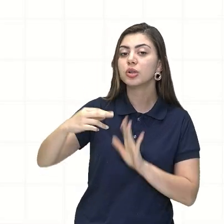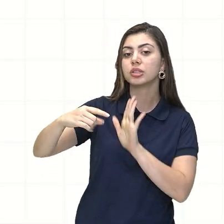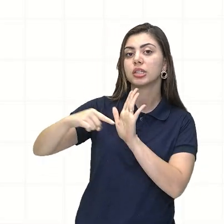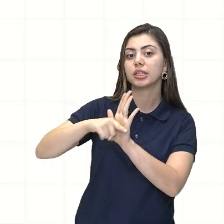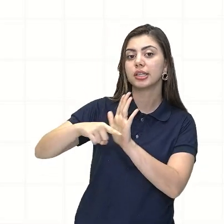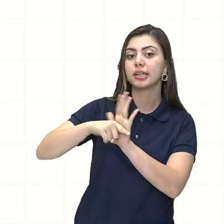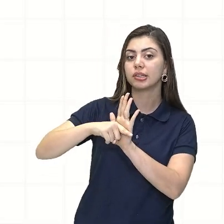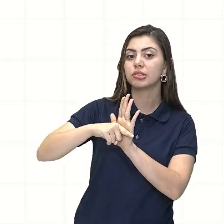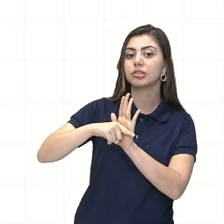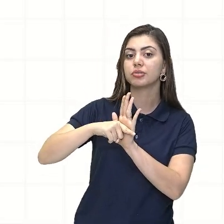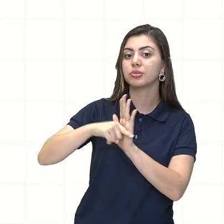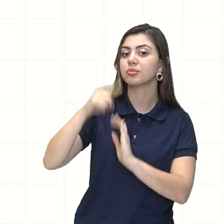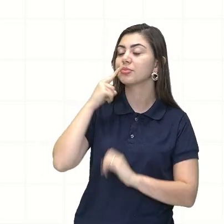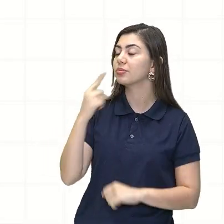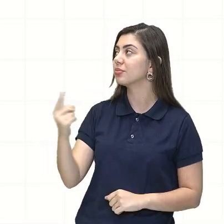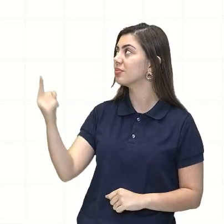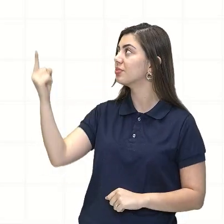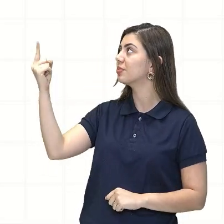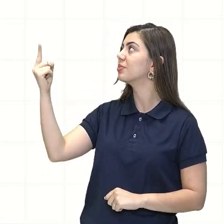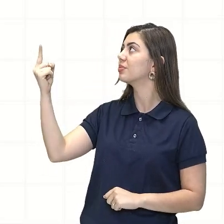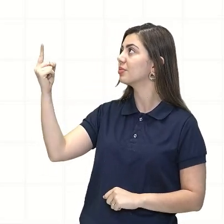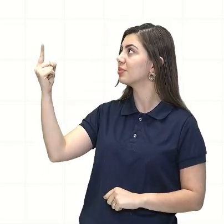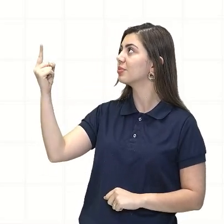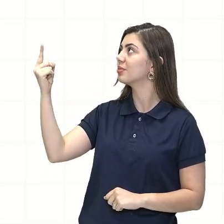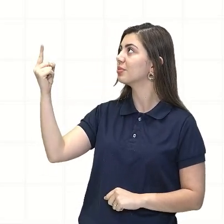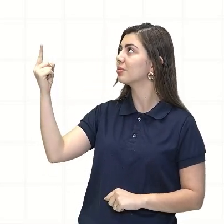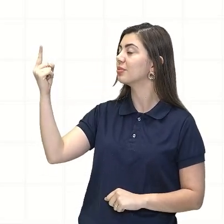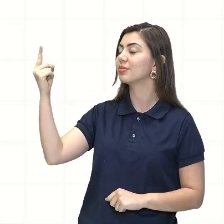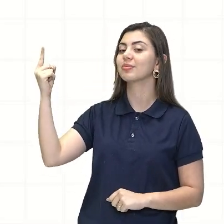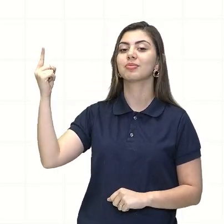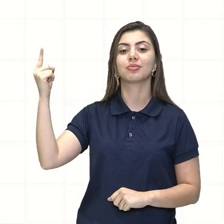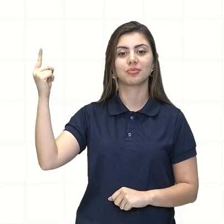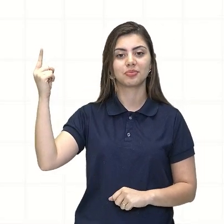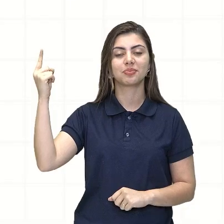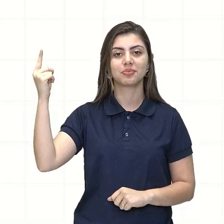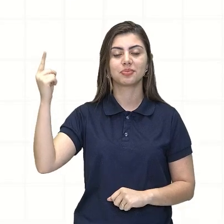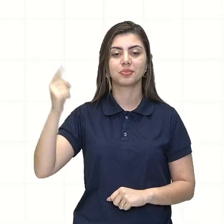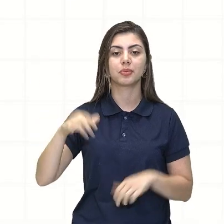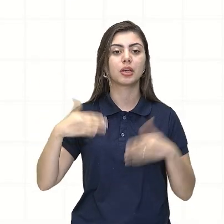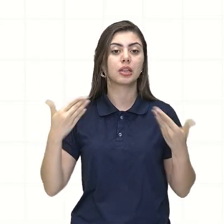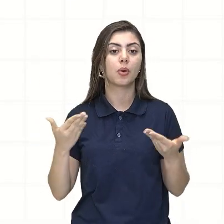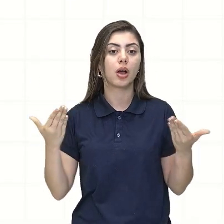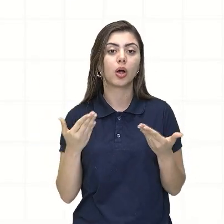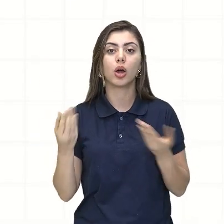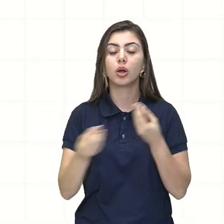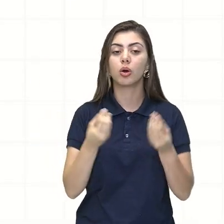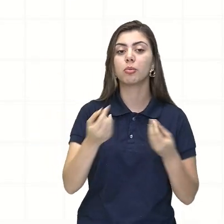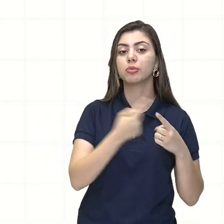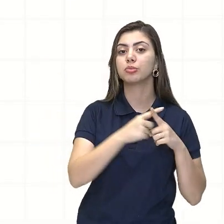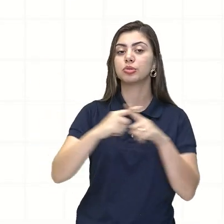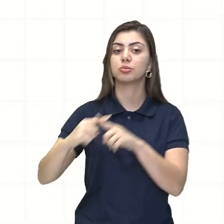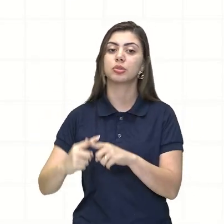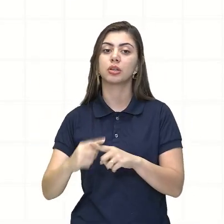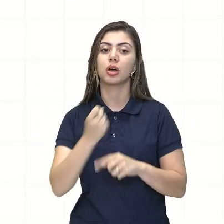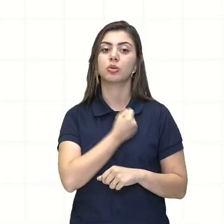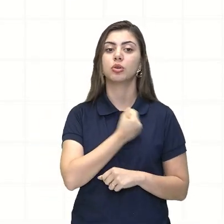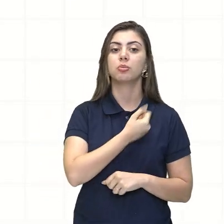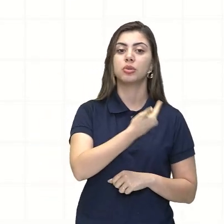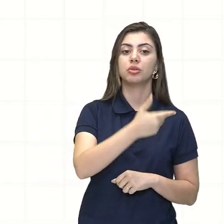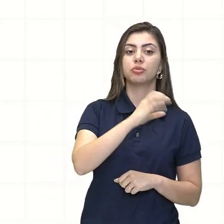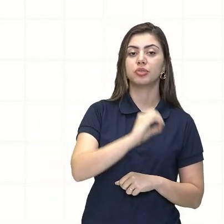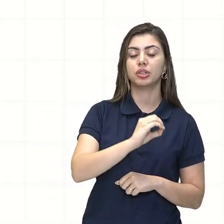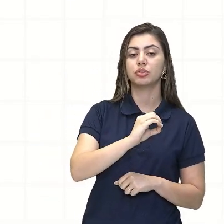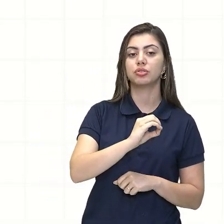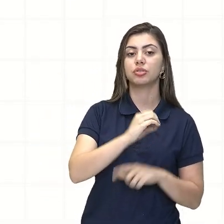são diferentes, meu resultado dá negativo. E aí eu multiplico logo os meus números